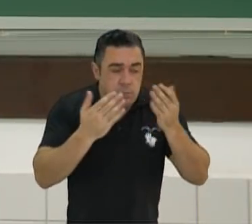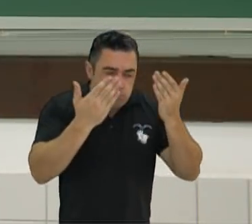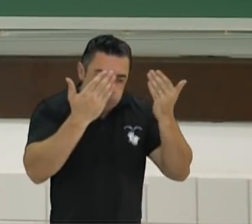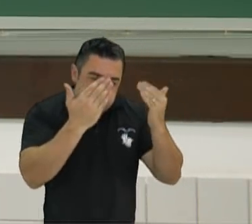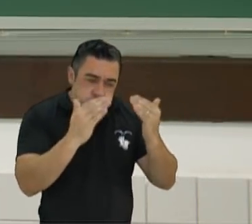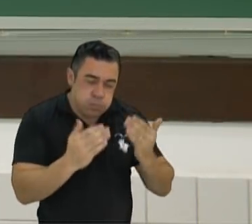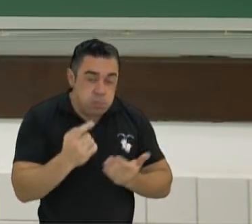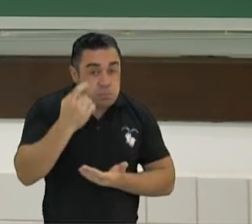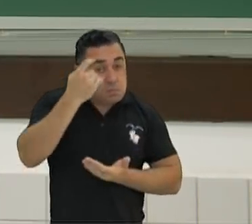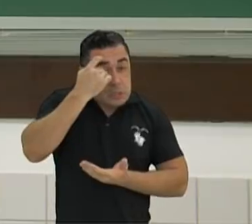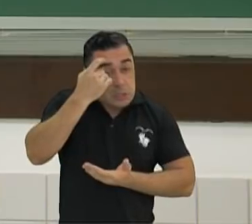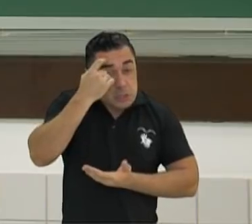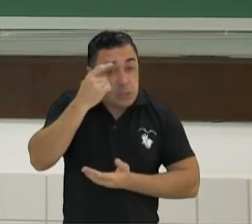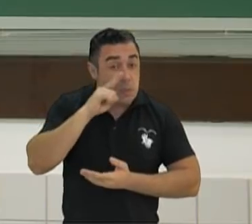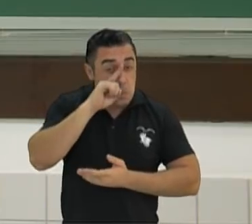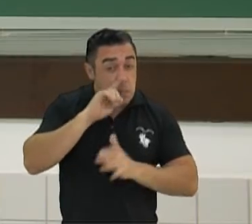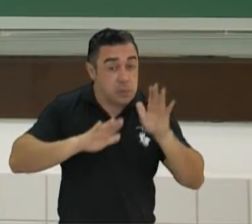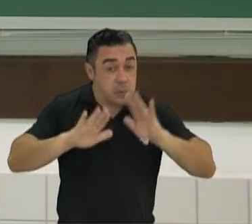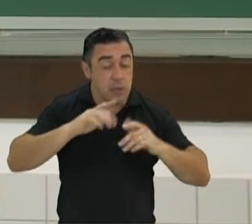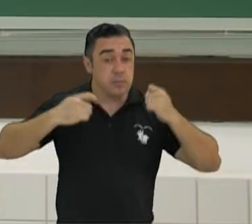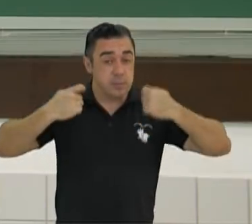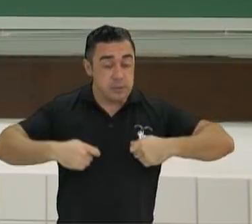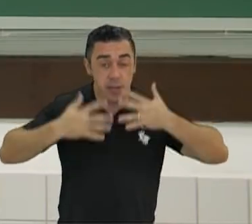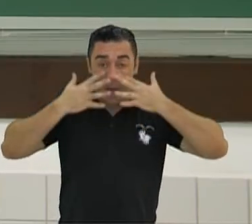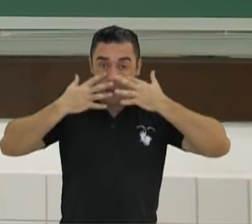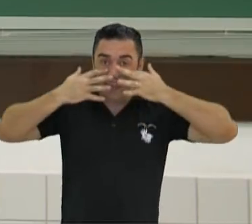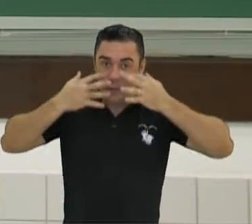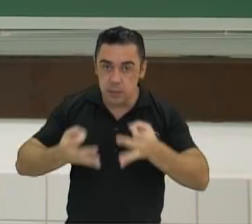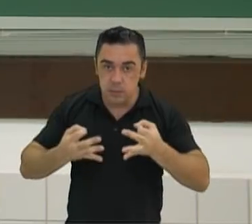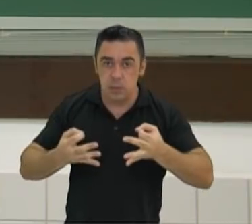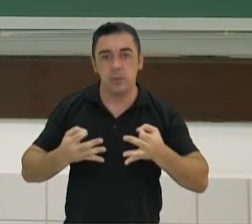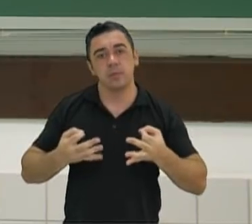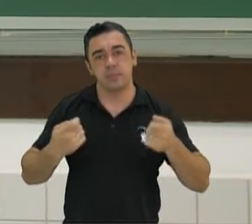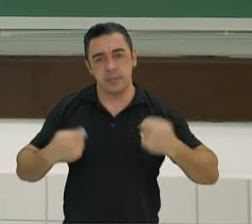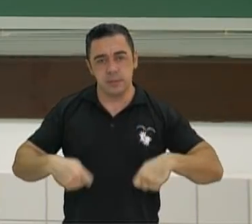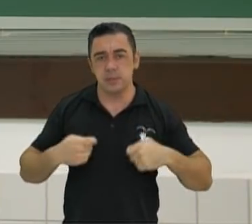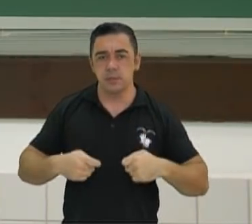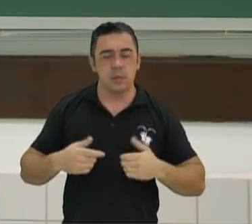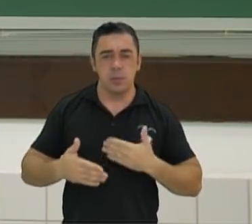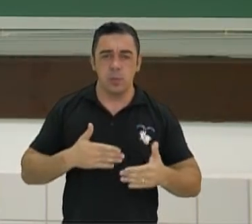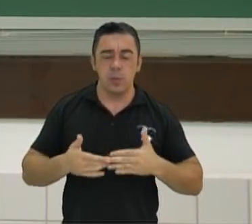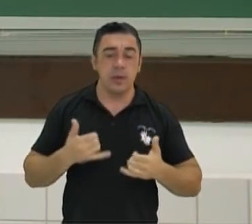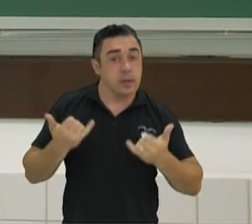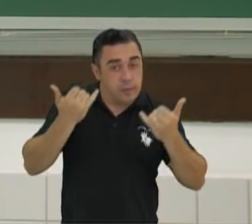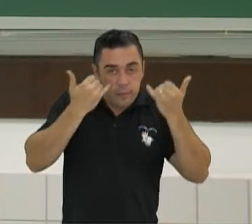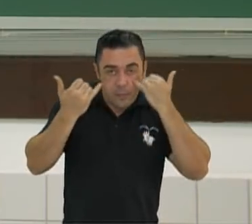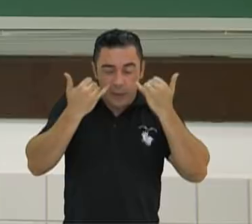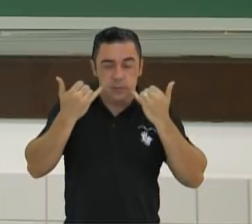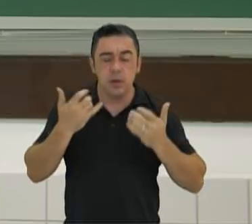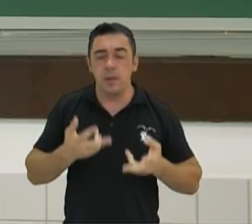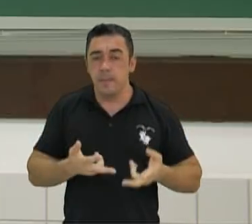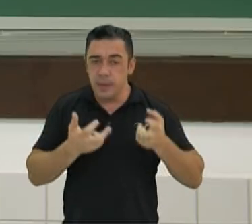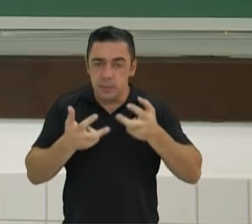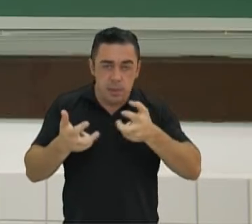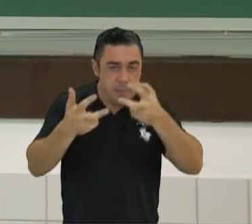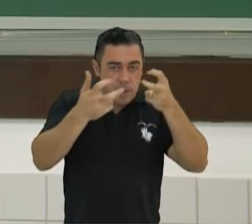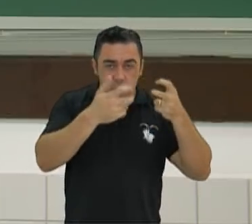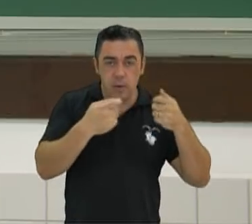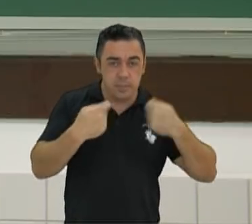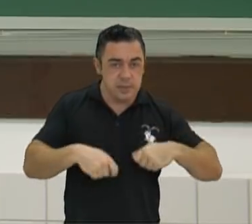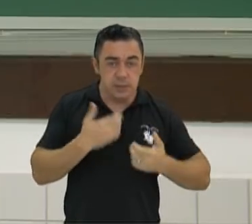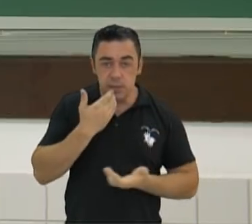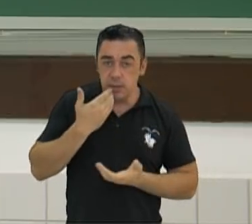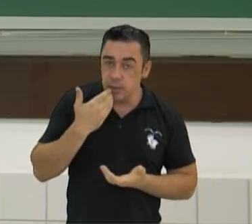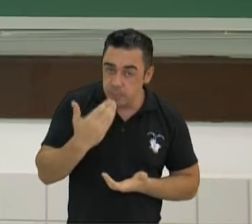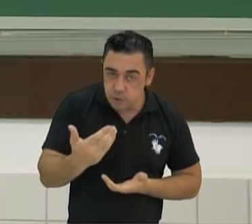hein? Cuidado, preste sempre atenção em todo o enunciado e interpretar o que a gente